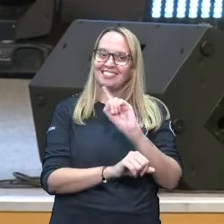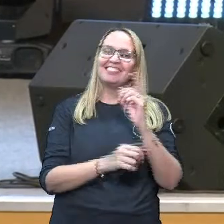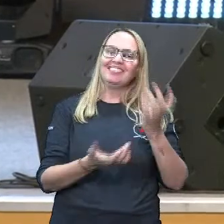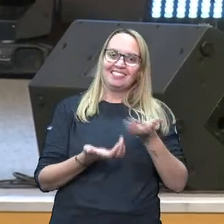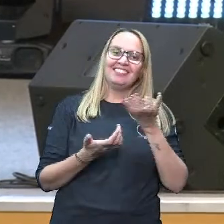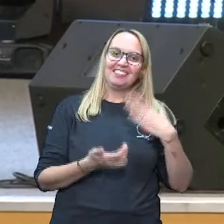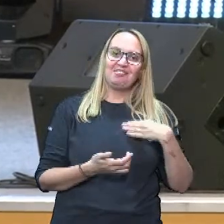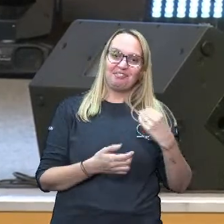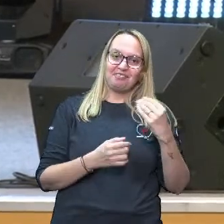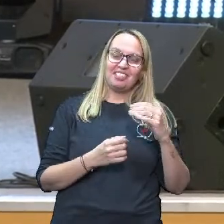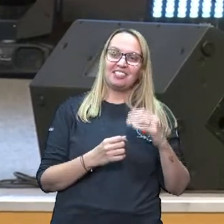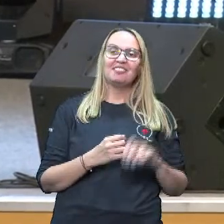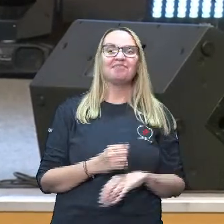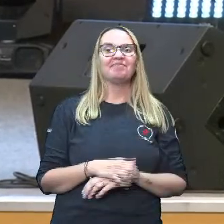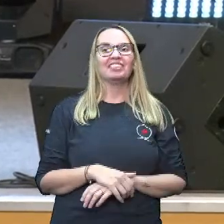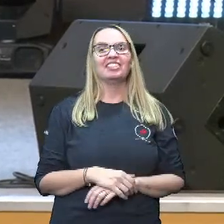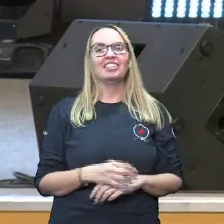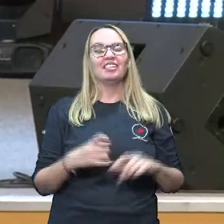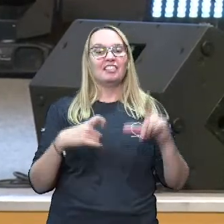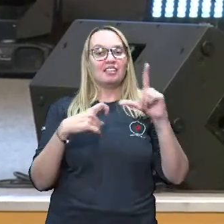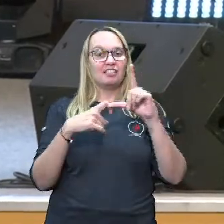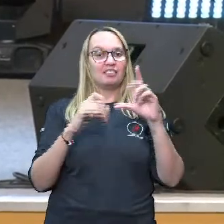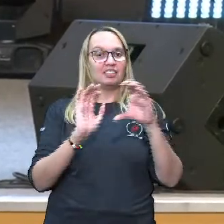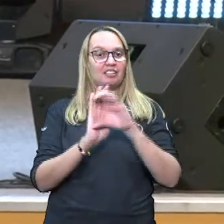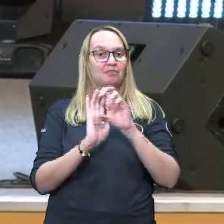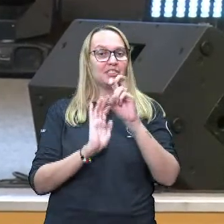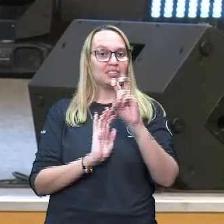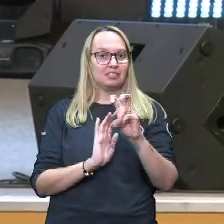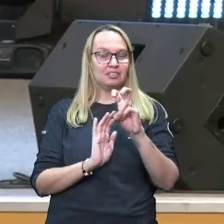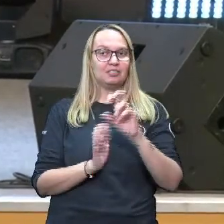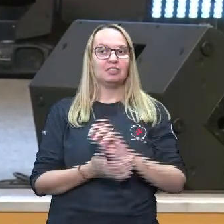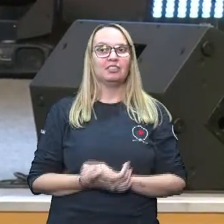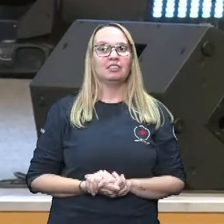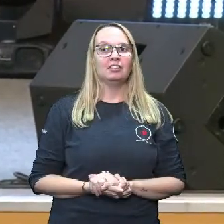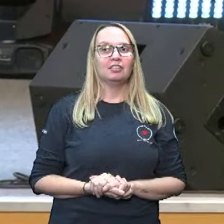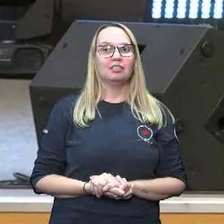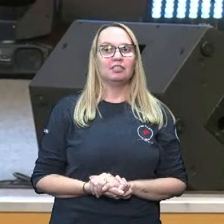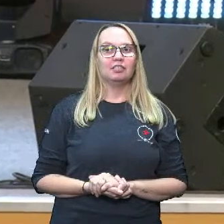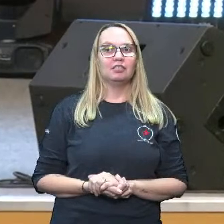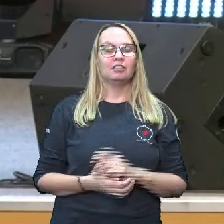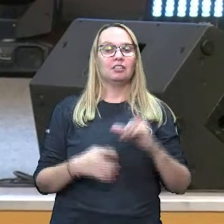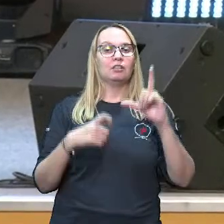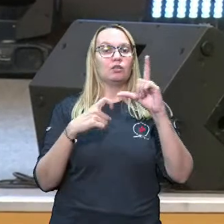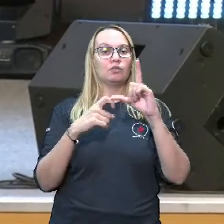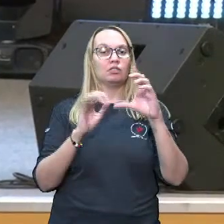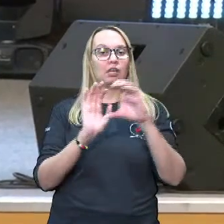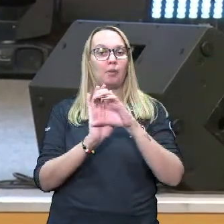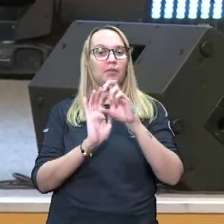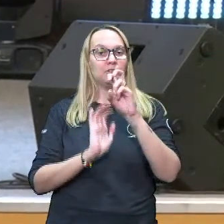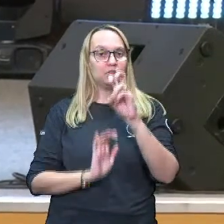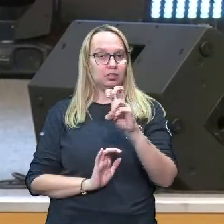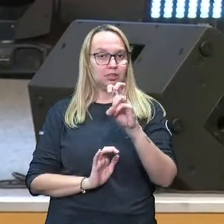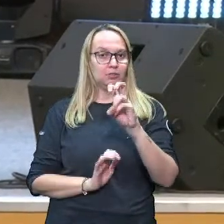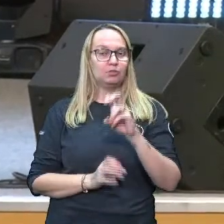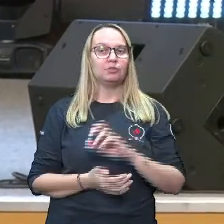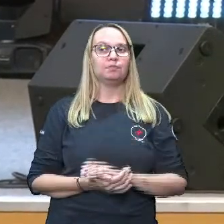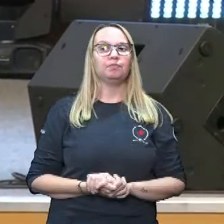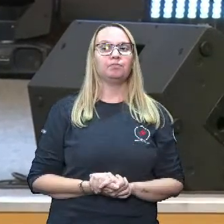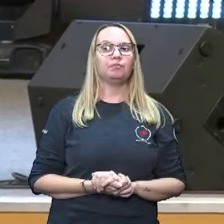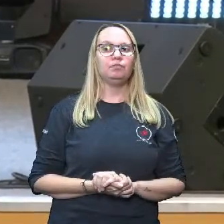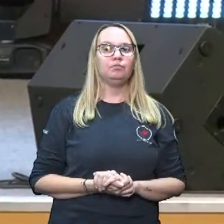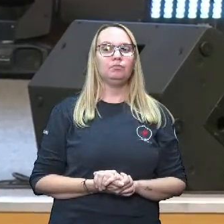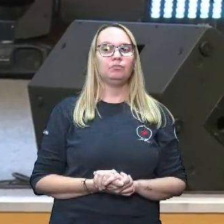Lucas capítulo de número 5, abre aí, por favor. Amém, você marca aí Lucas capítulo 5 e